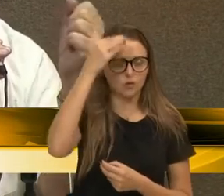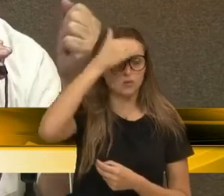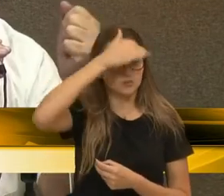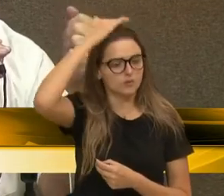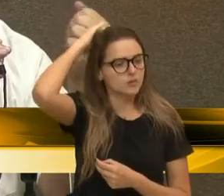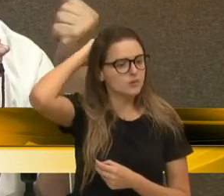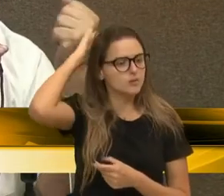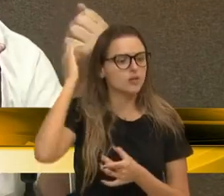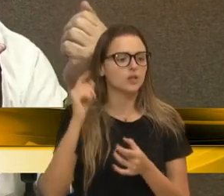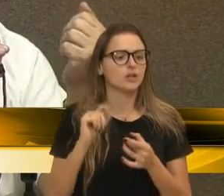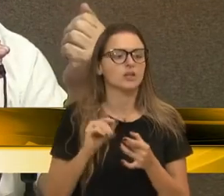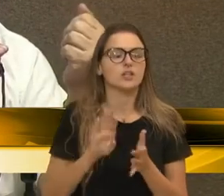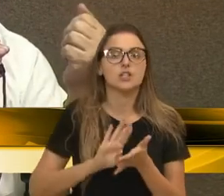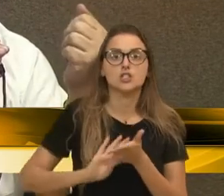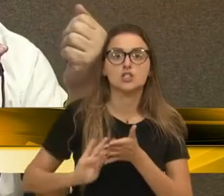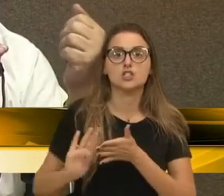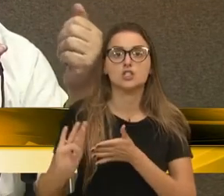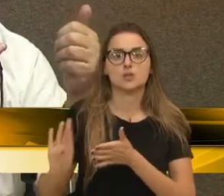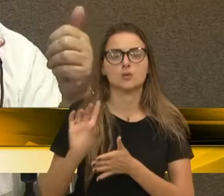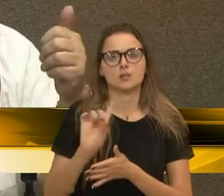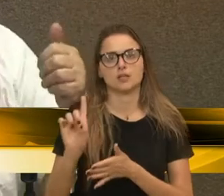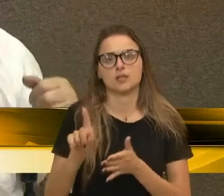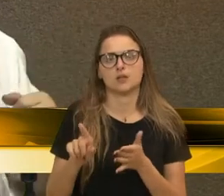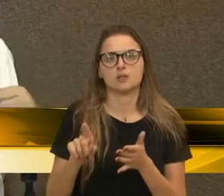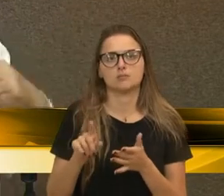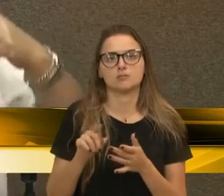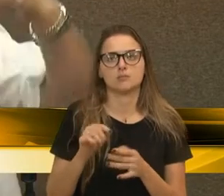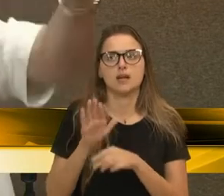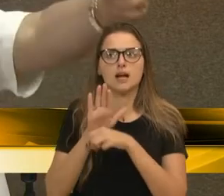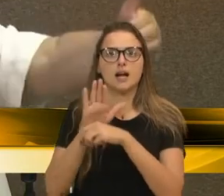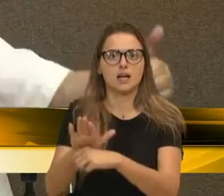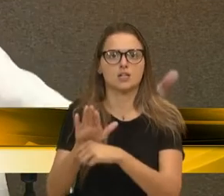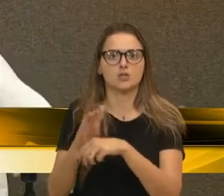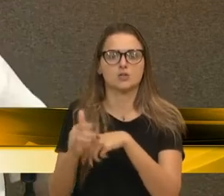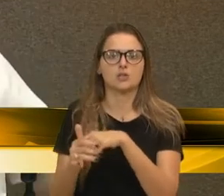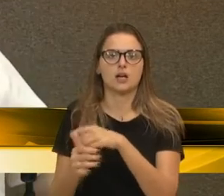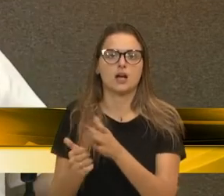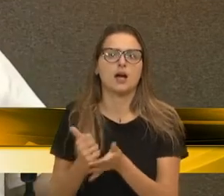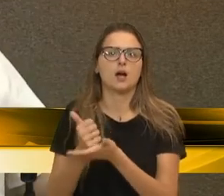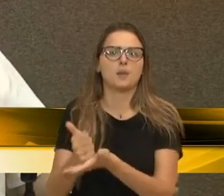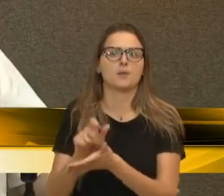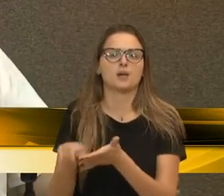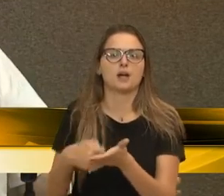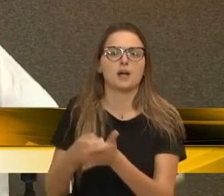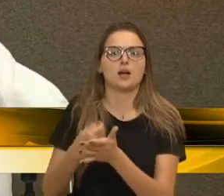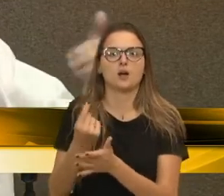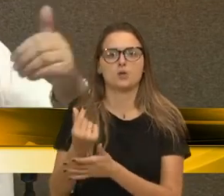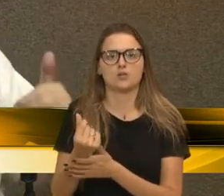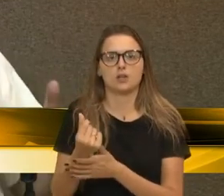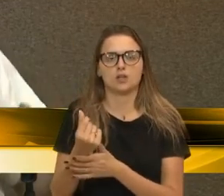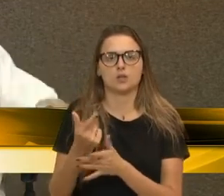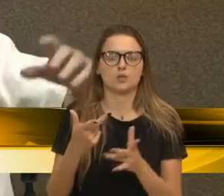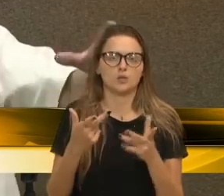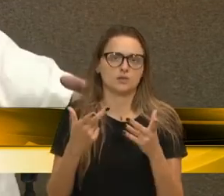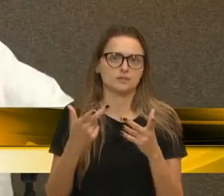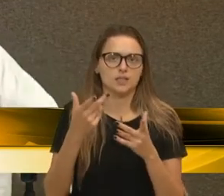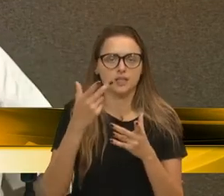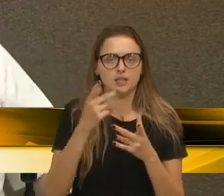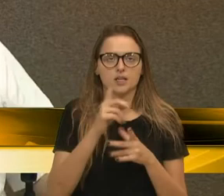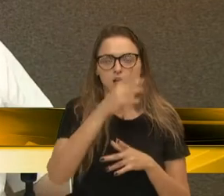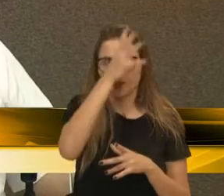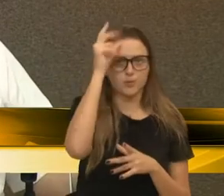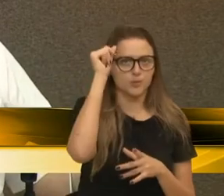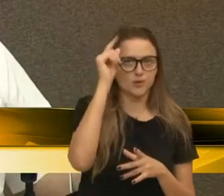Alceu, retiraram fora, como uma forma de ajudar a subsidiar a tarifa. Não, o Executivo não abre